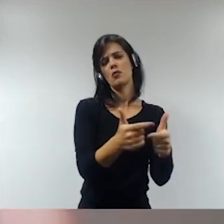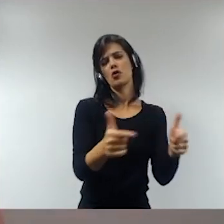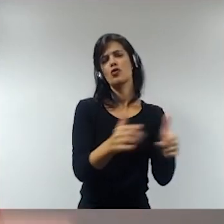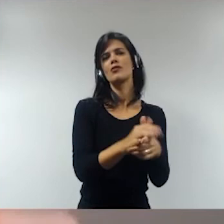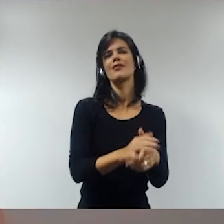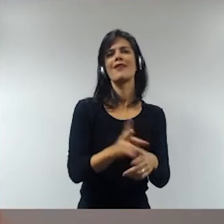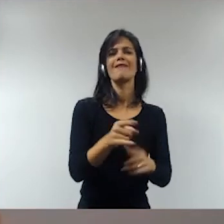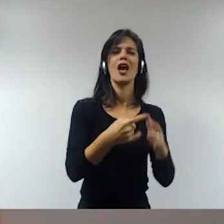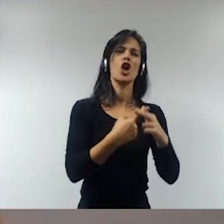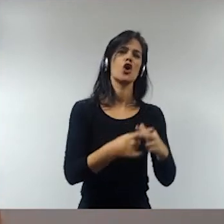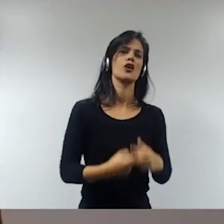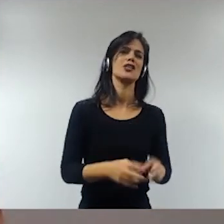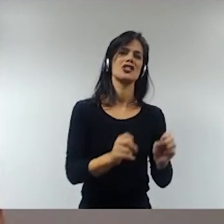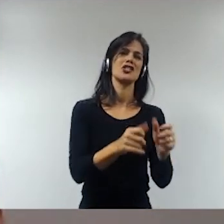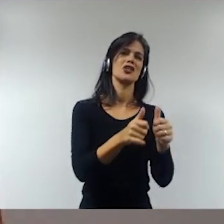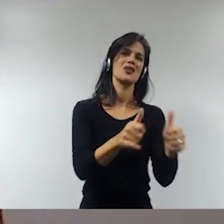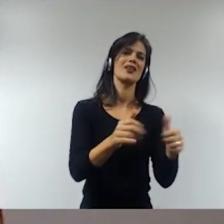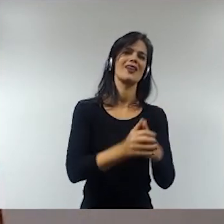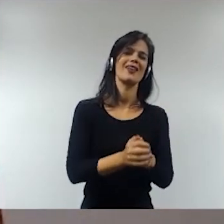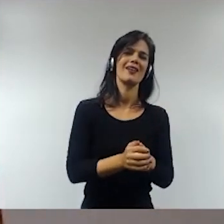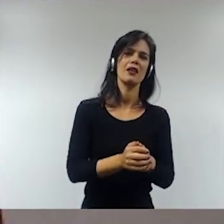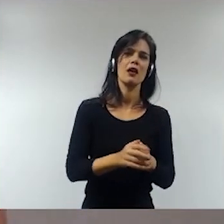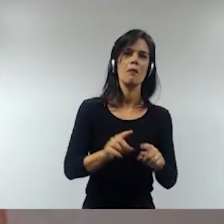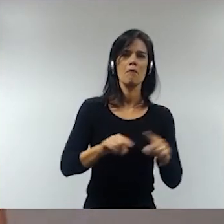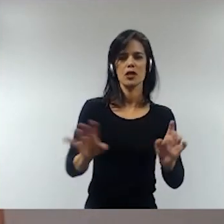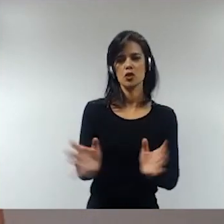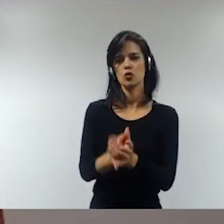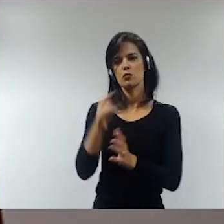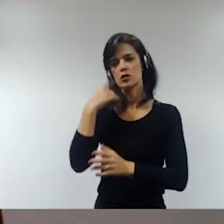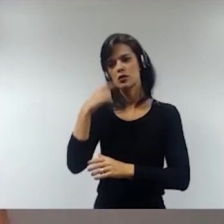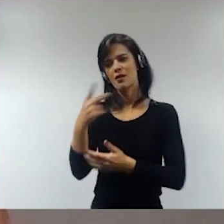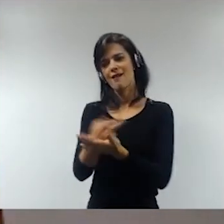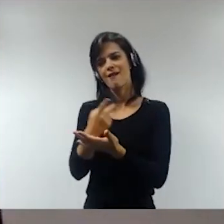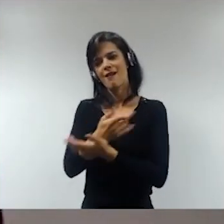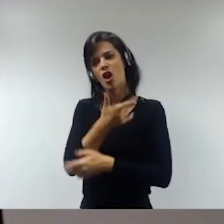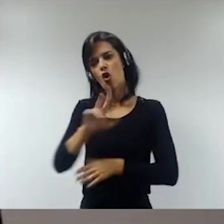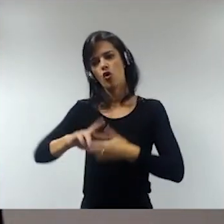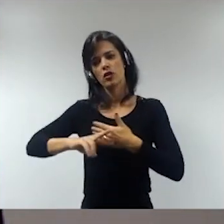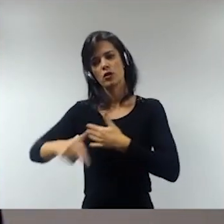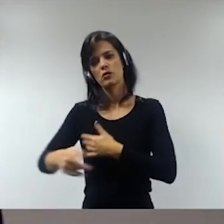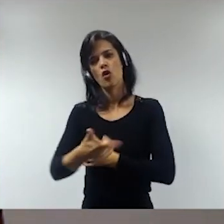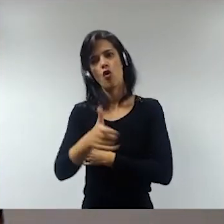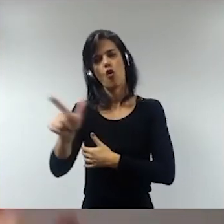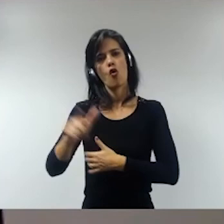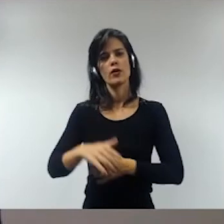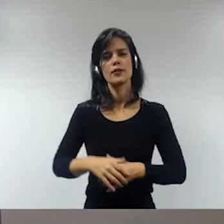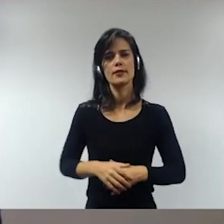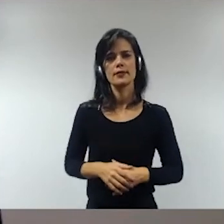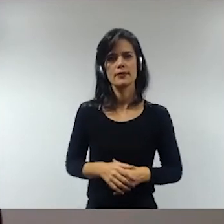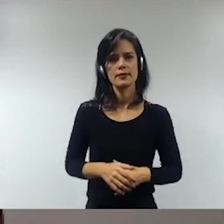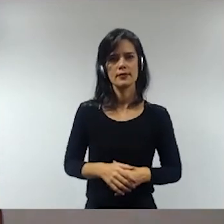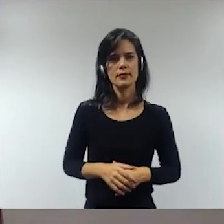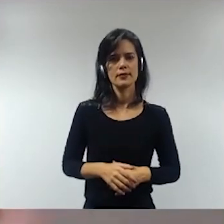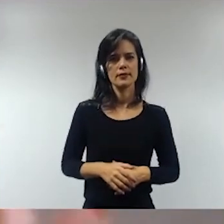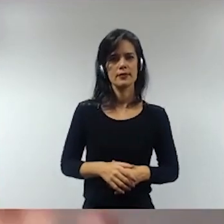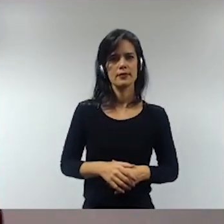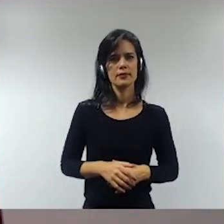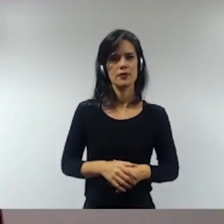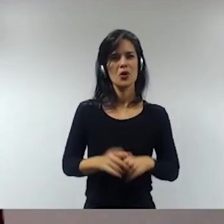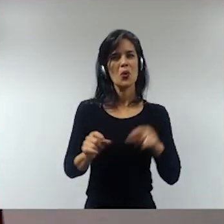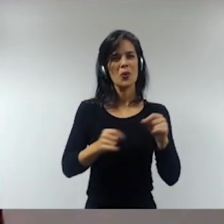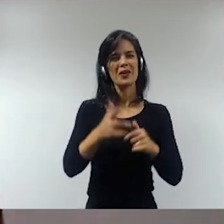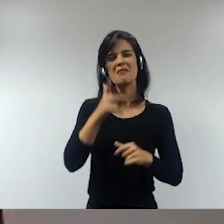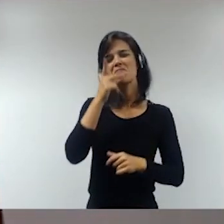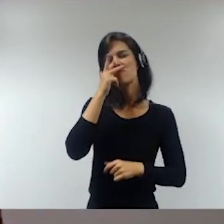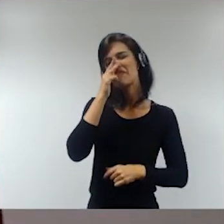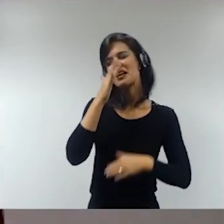quê? Corrigir o ato. Se a advocacia erra, isso tem outras consequências. Então, o que parece que é muito